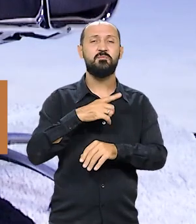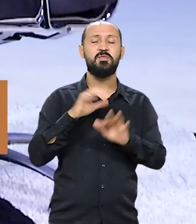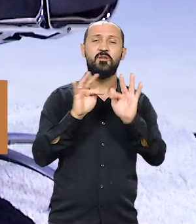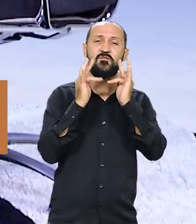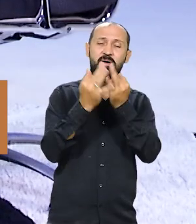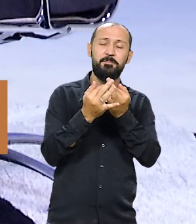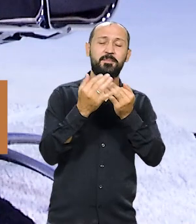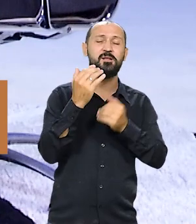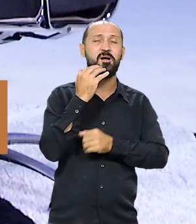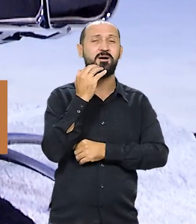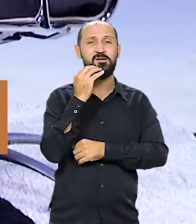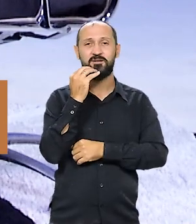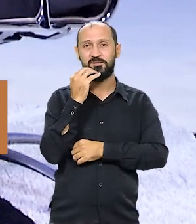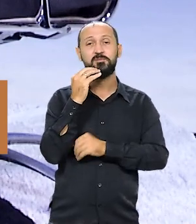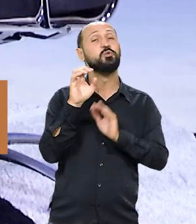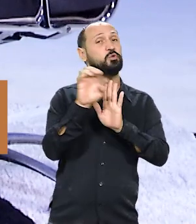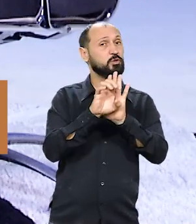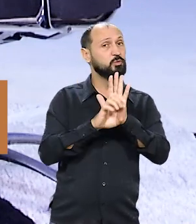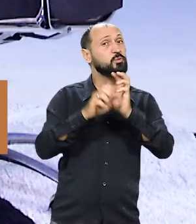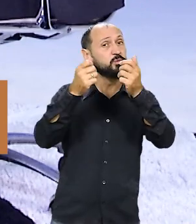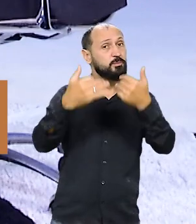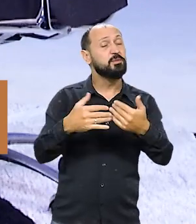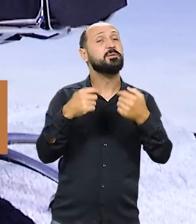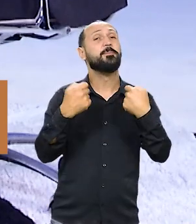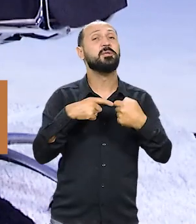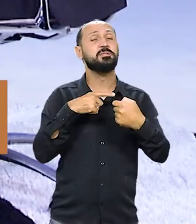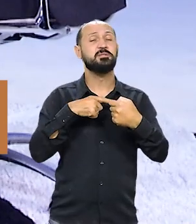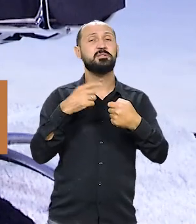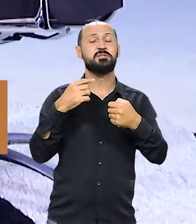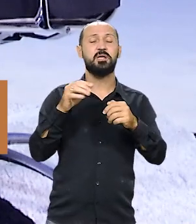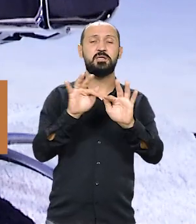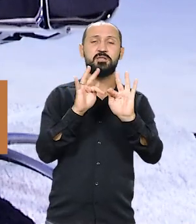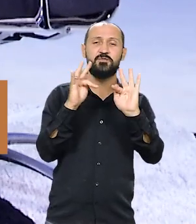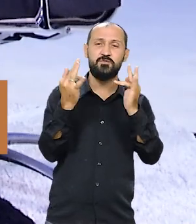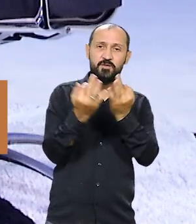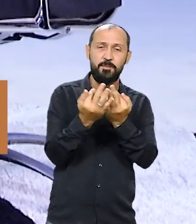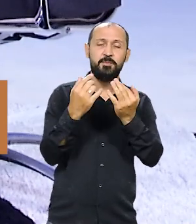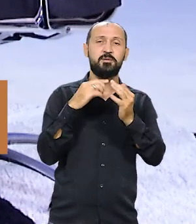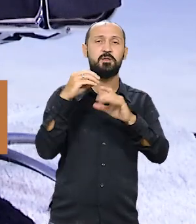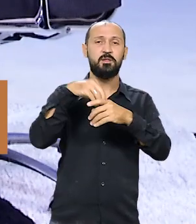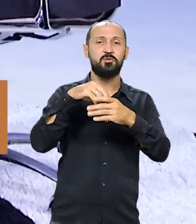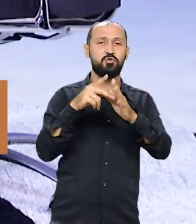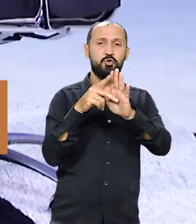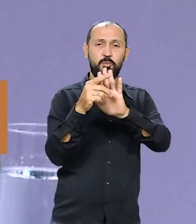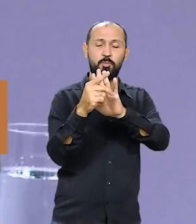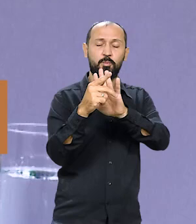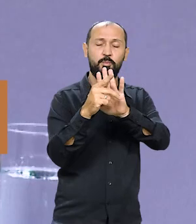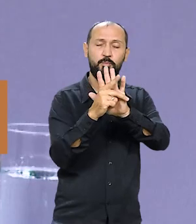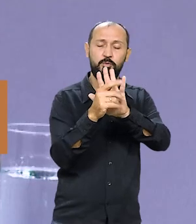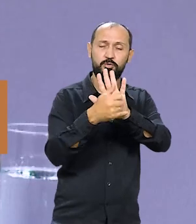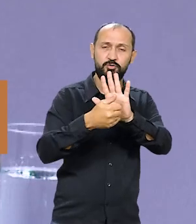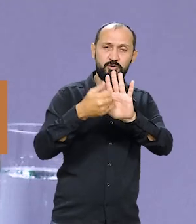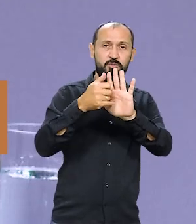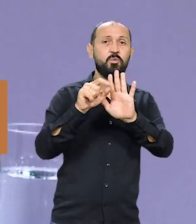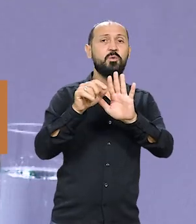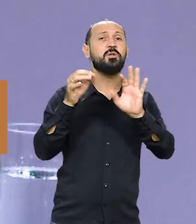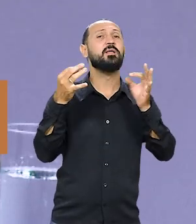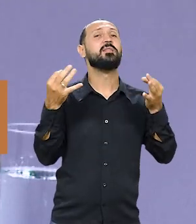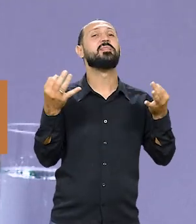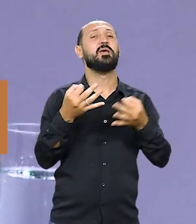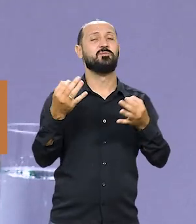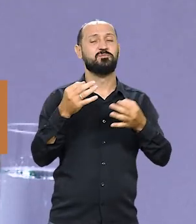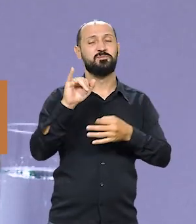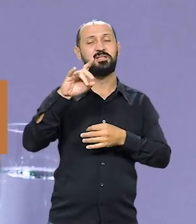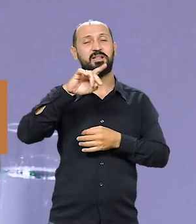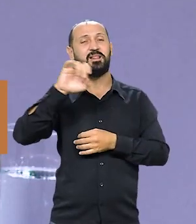famílias desestruturadas, e o Estatuto fala que você tem que colocar essas famílias em programas. Eu estou falando o ideal, por isso que eu estou te dizendo